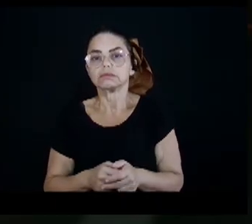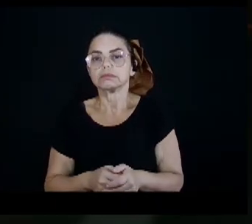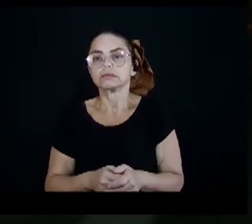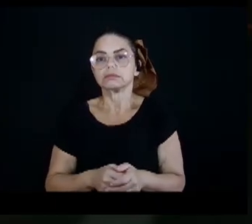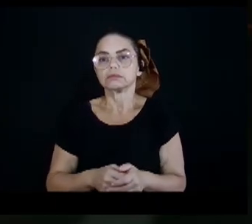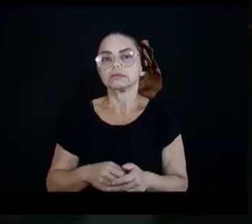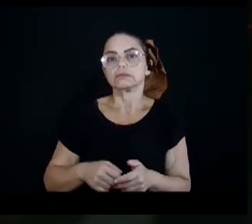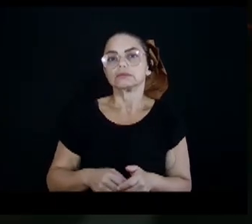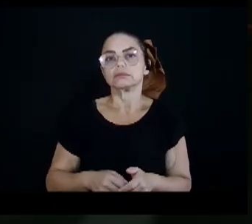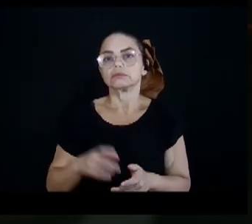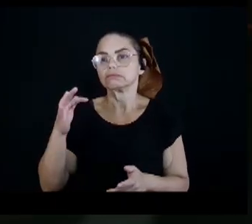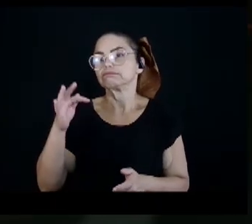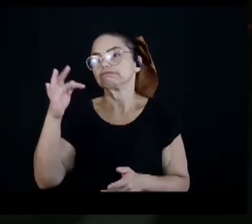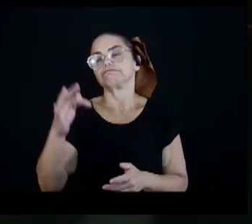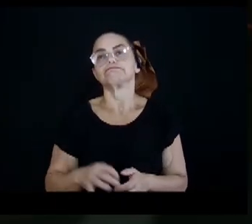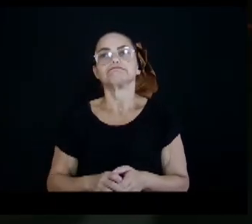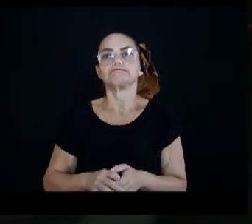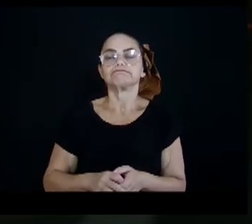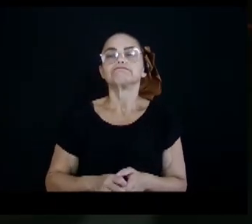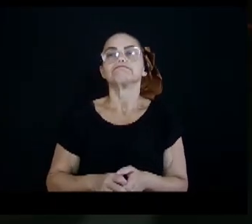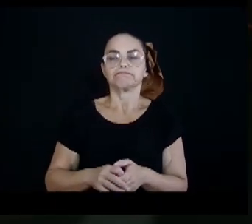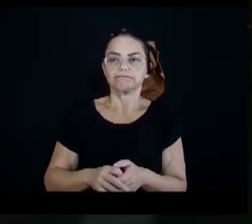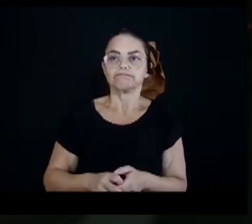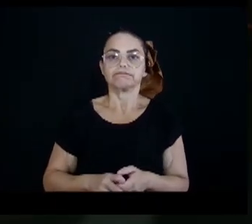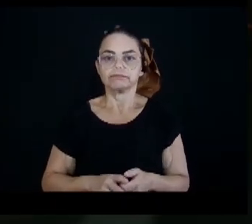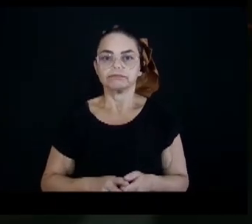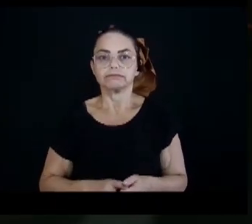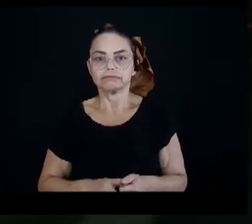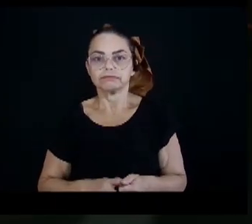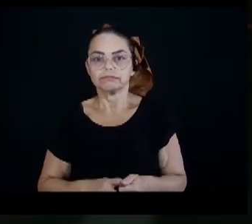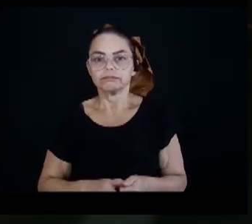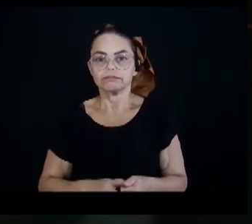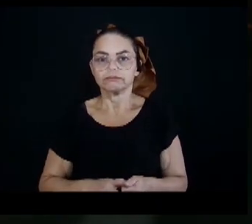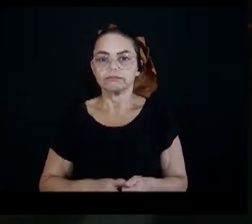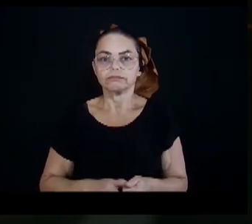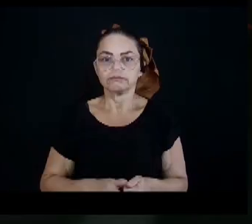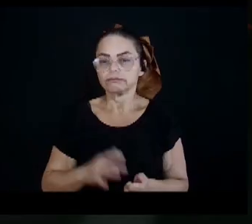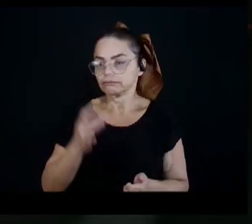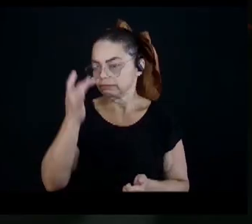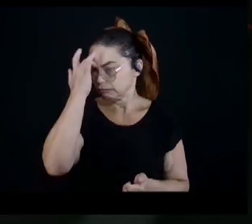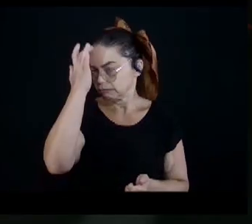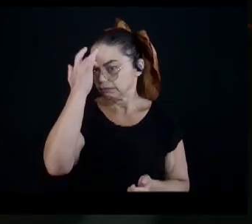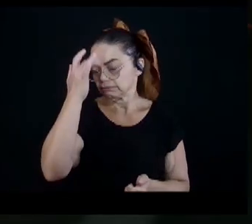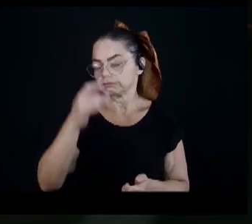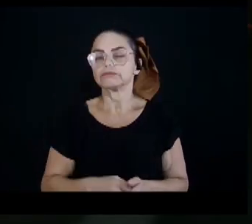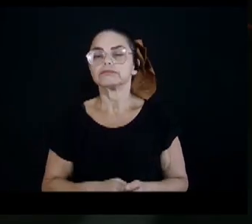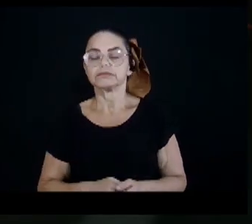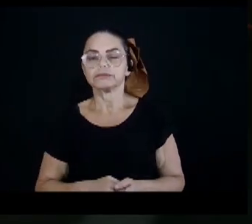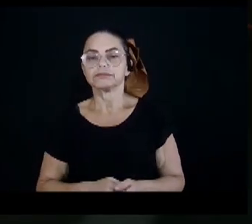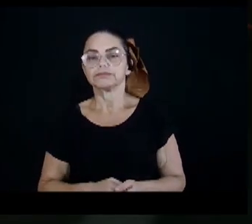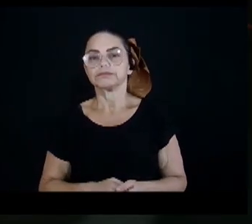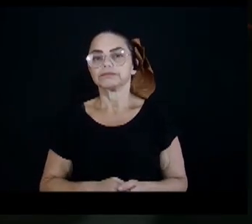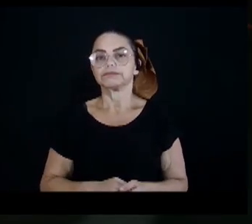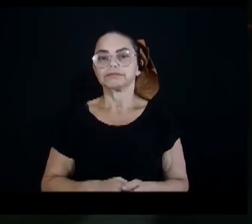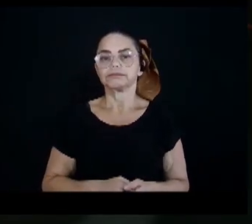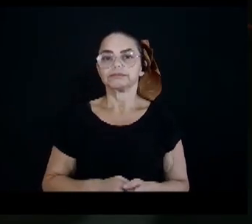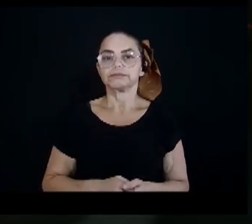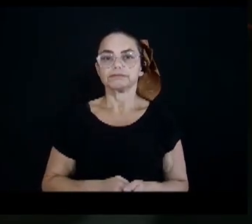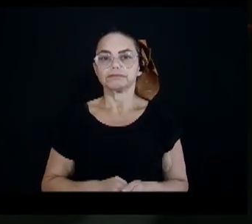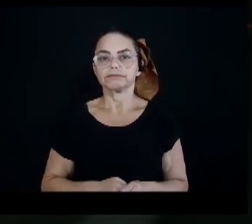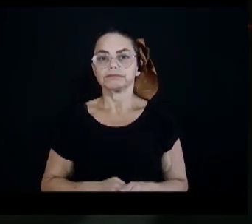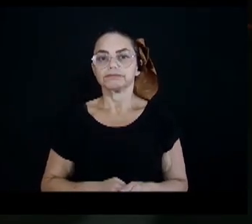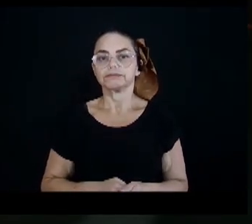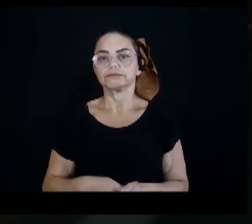tão distante assim, vai ficar bem mais fácil, ainda mais fácil. E aí nós